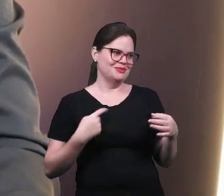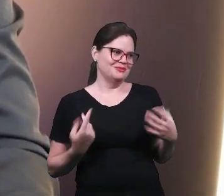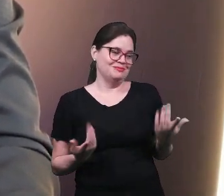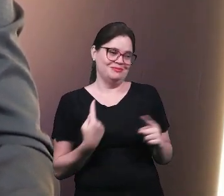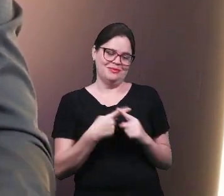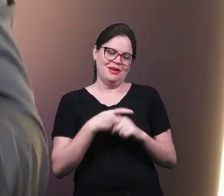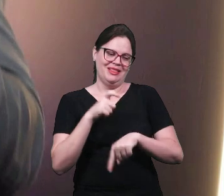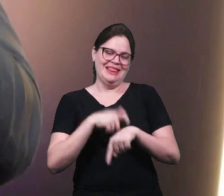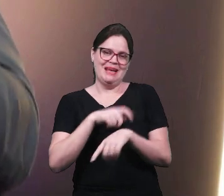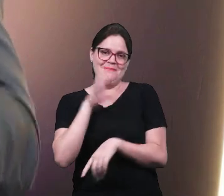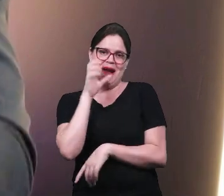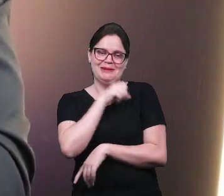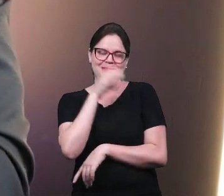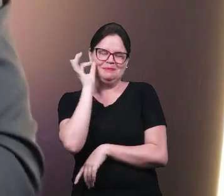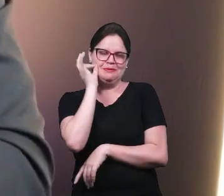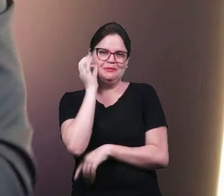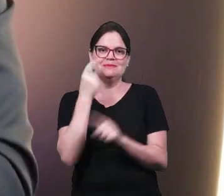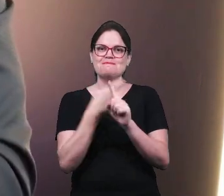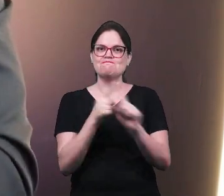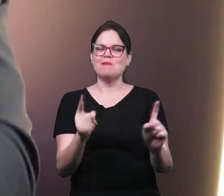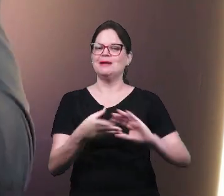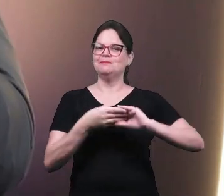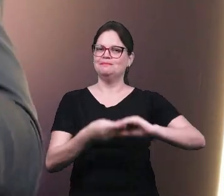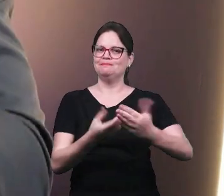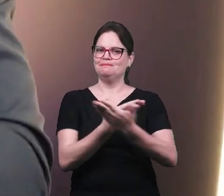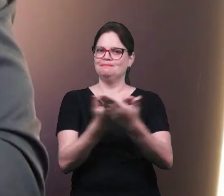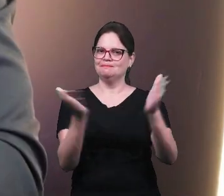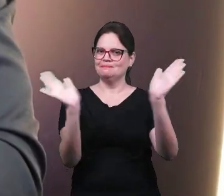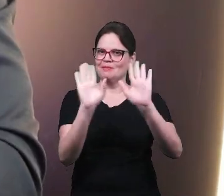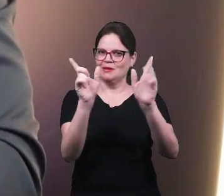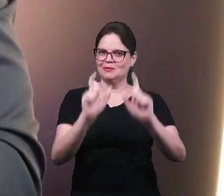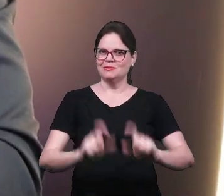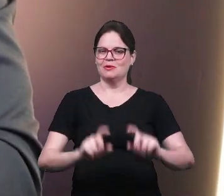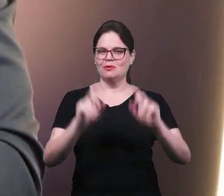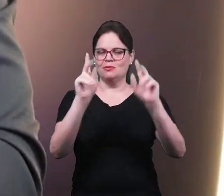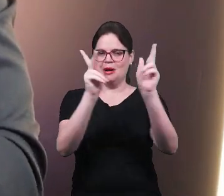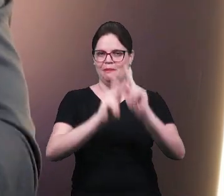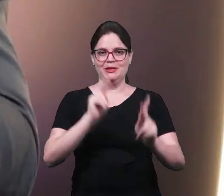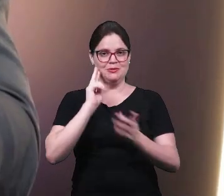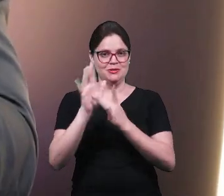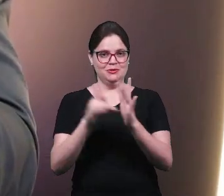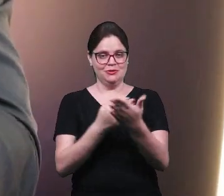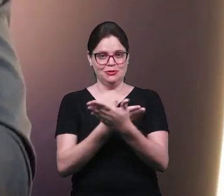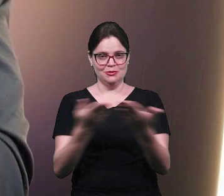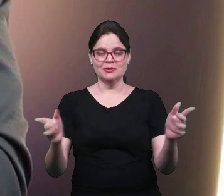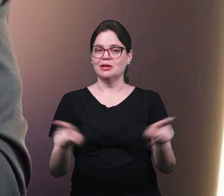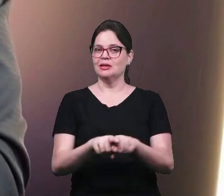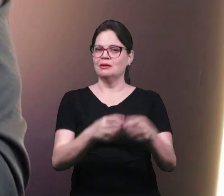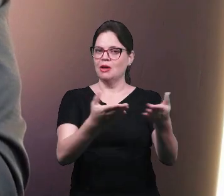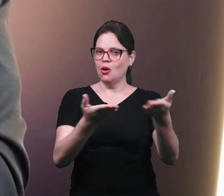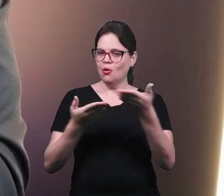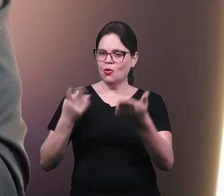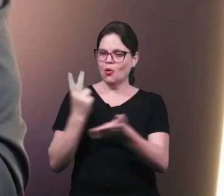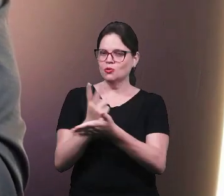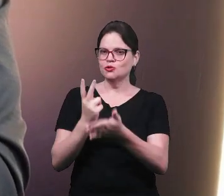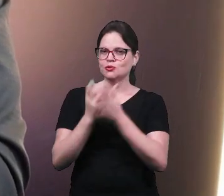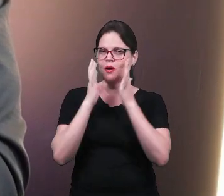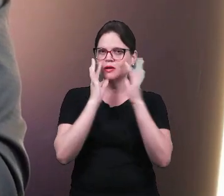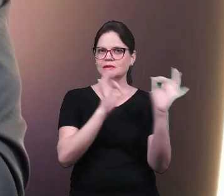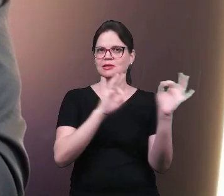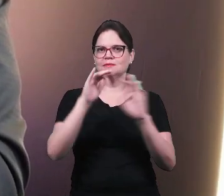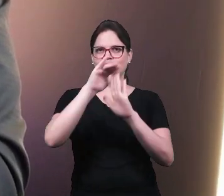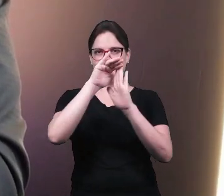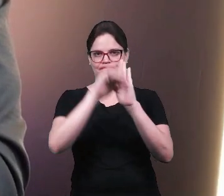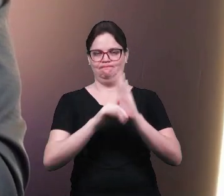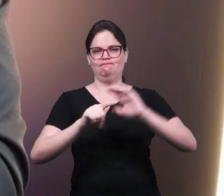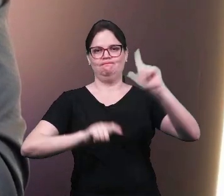ele passa e nós queremos nos despedir dos nossos irmãos, aqueles que estão nos assistindo, com a paz do Senhor. Convidar que você possa continuar